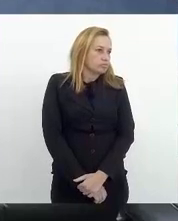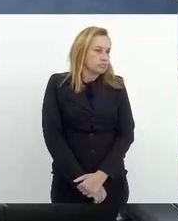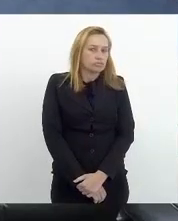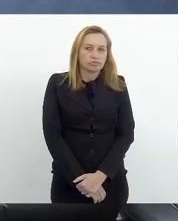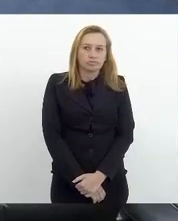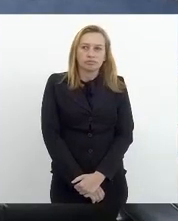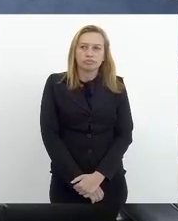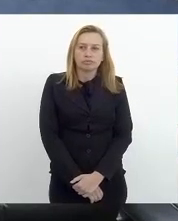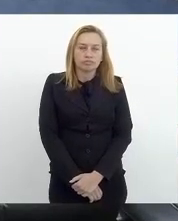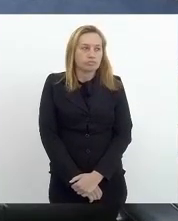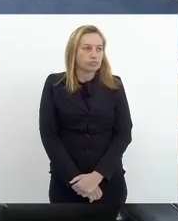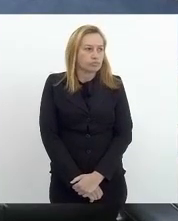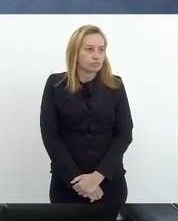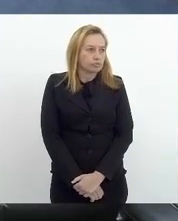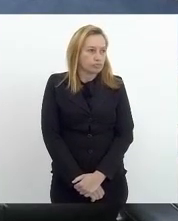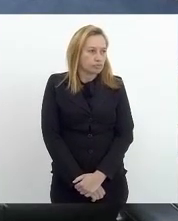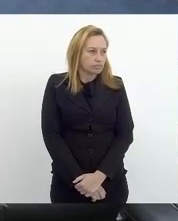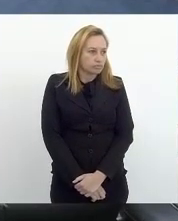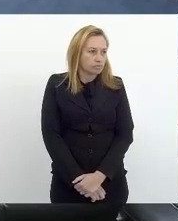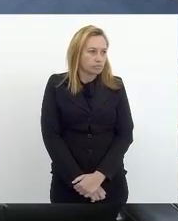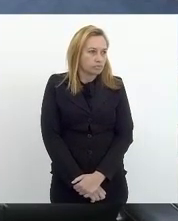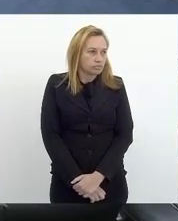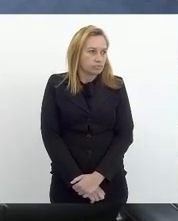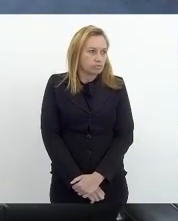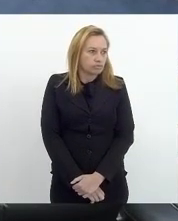o Windows Phone 7